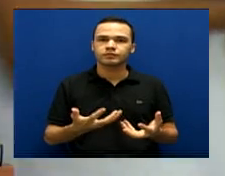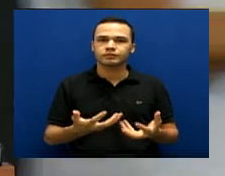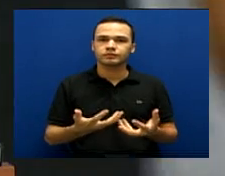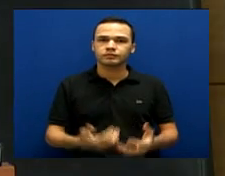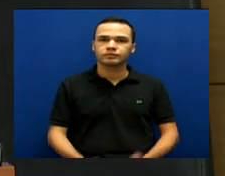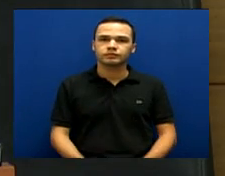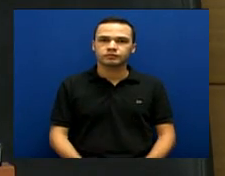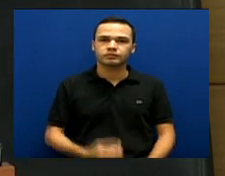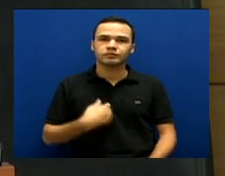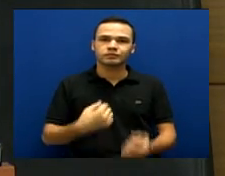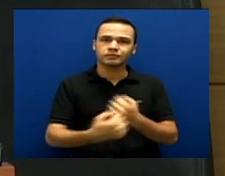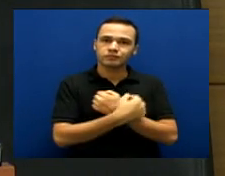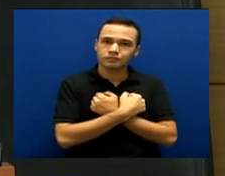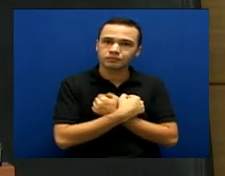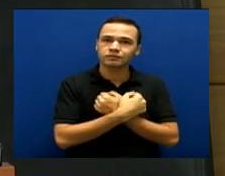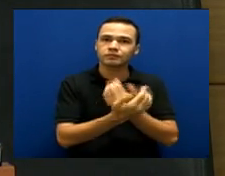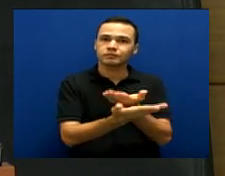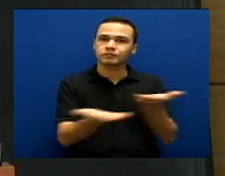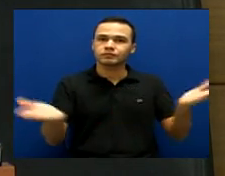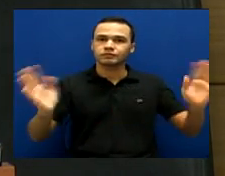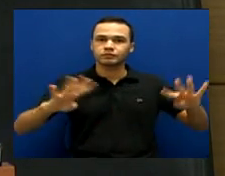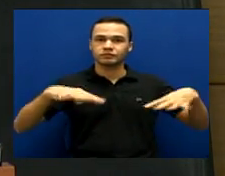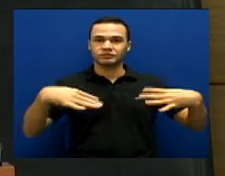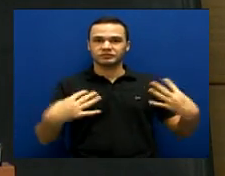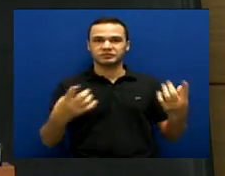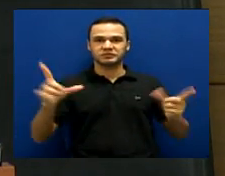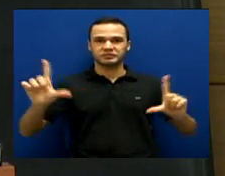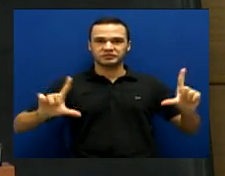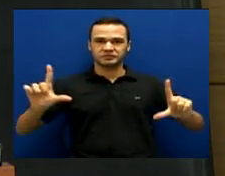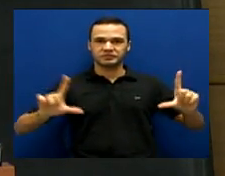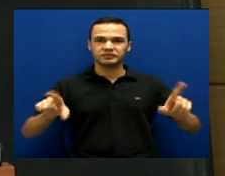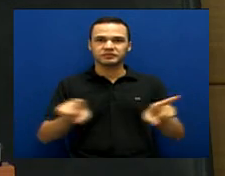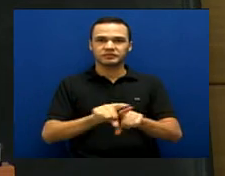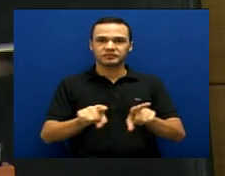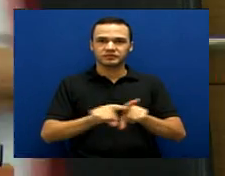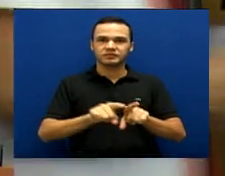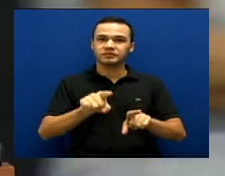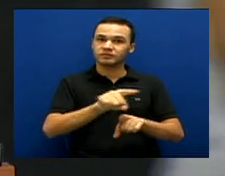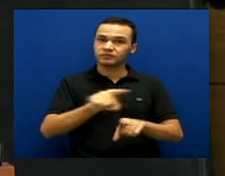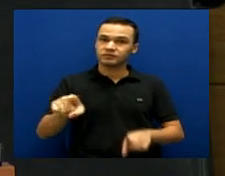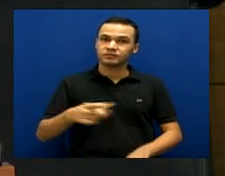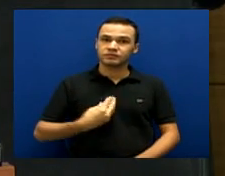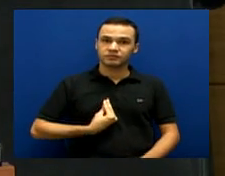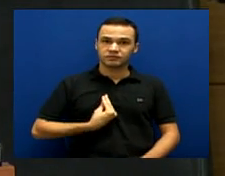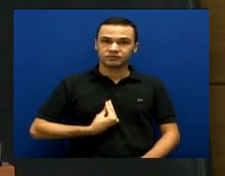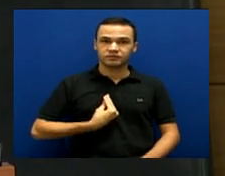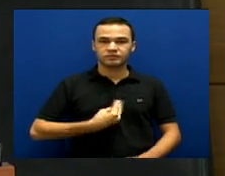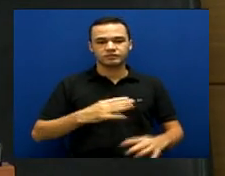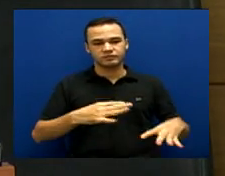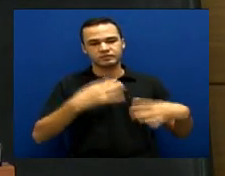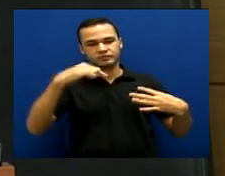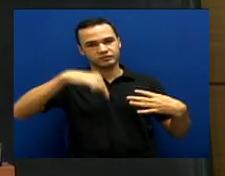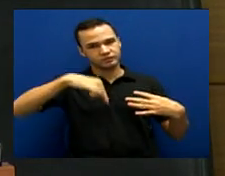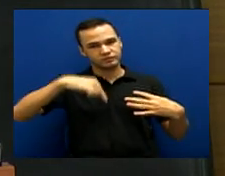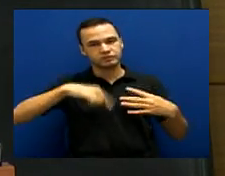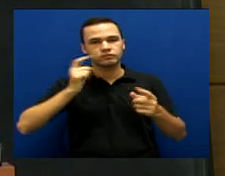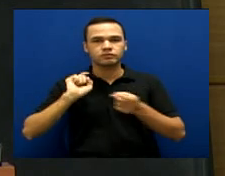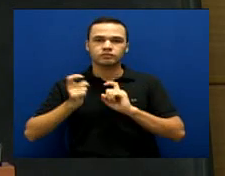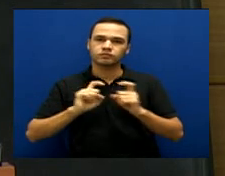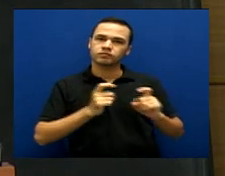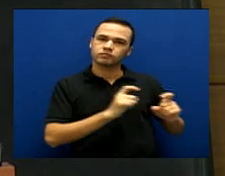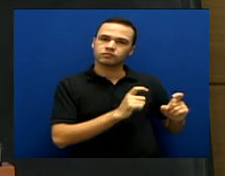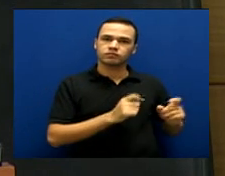abraço as pessoas que nos assistem ea todos que estão aqui hoje acompanhando a sessão a platéia assessores